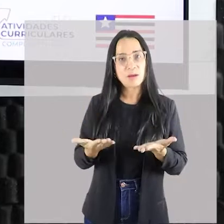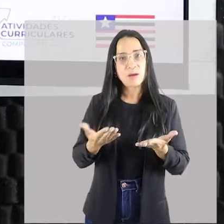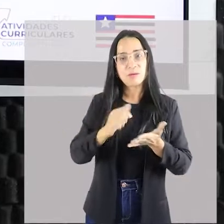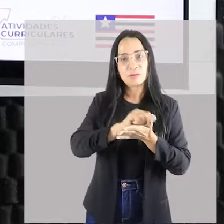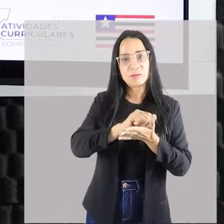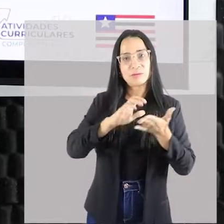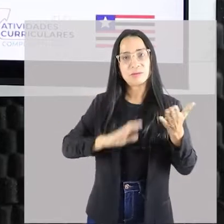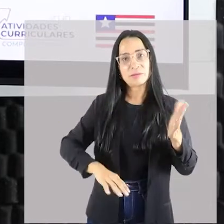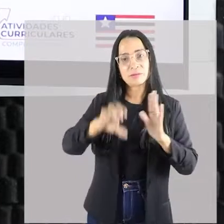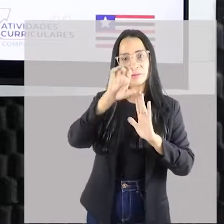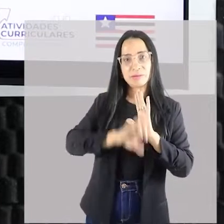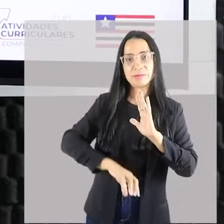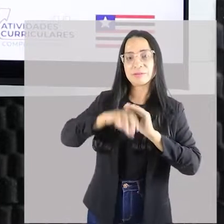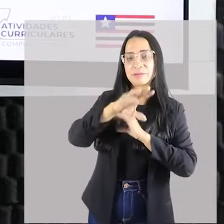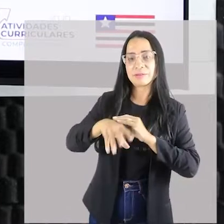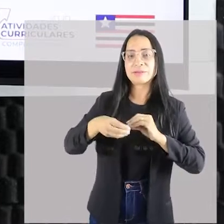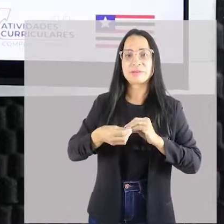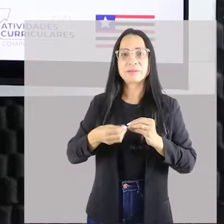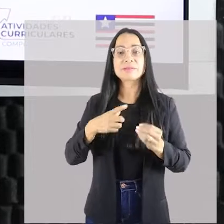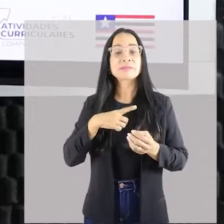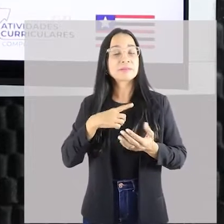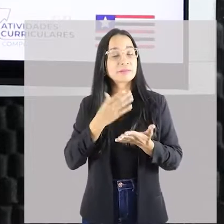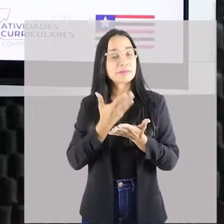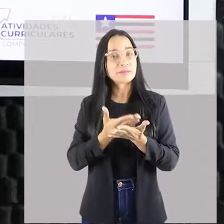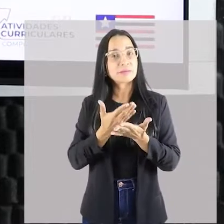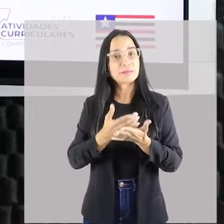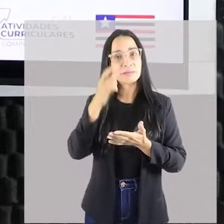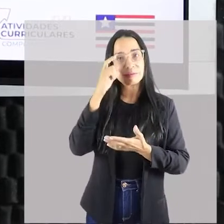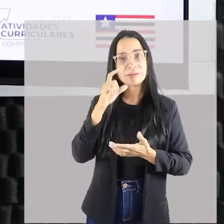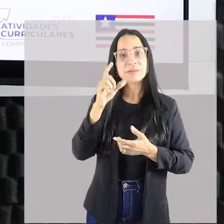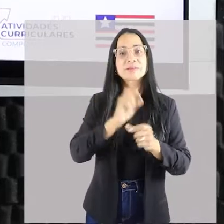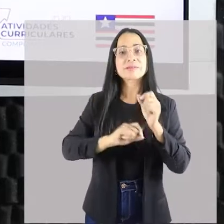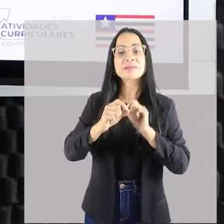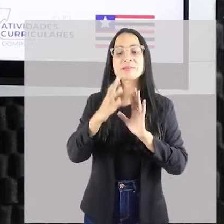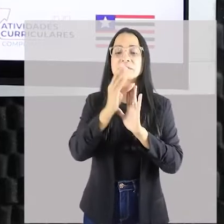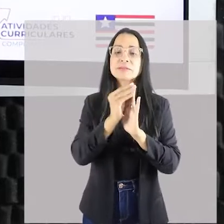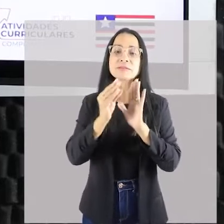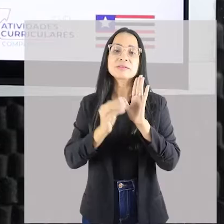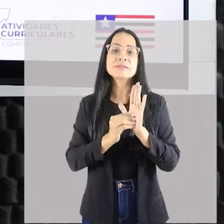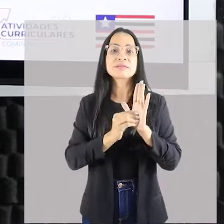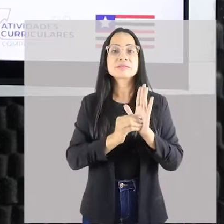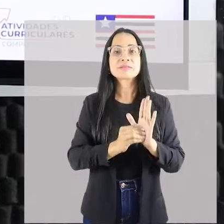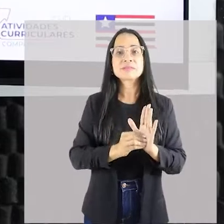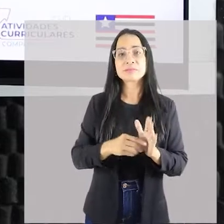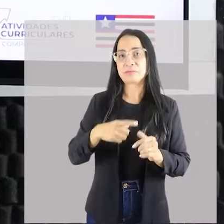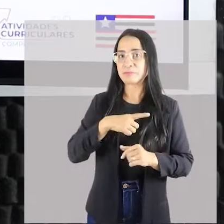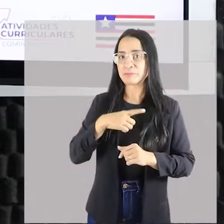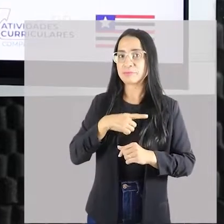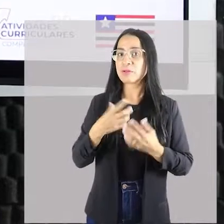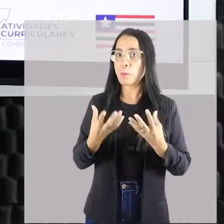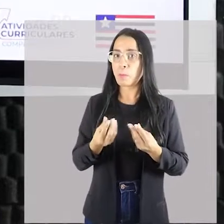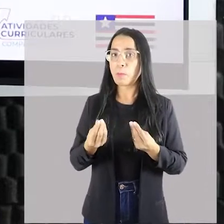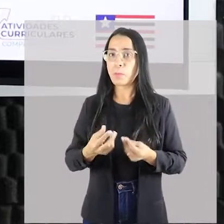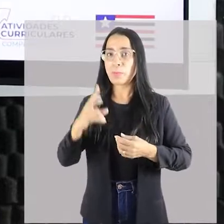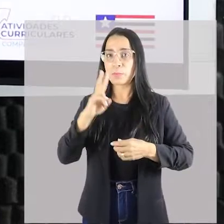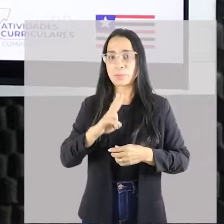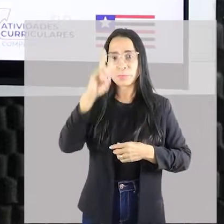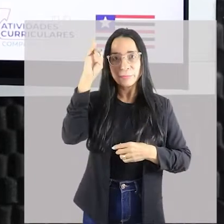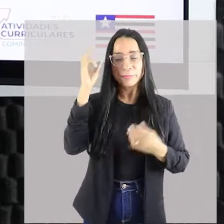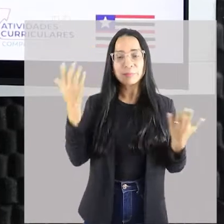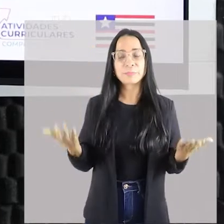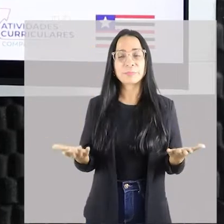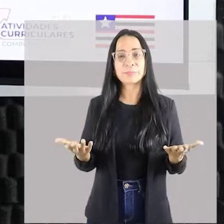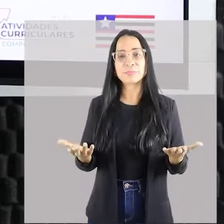curriculares complementares para ter uma aula super interessante de um conteúdo aí muito presente no nosso vestibular, tá